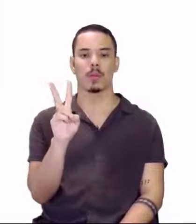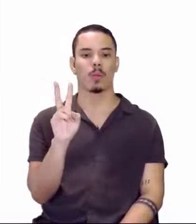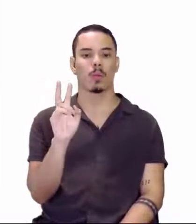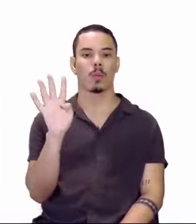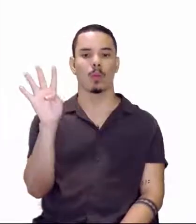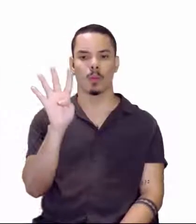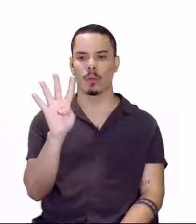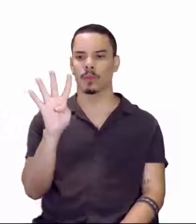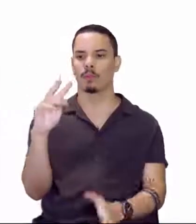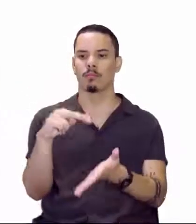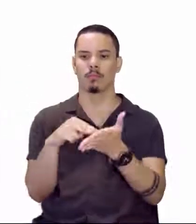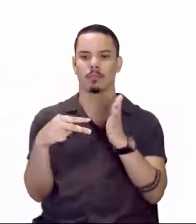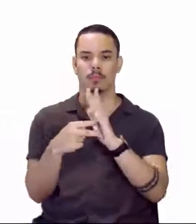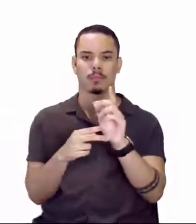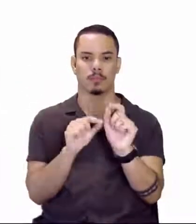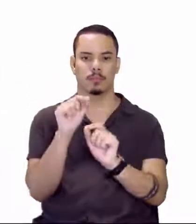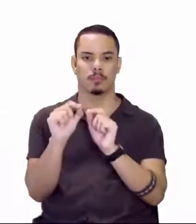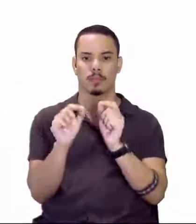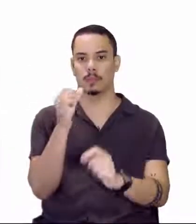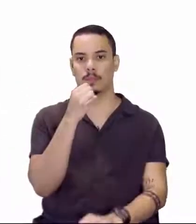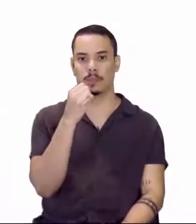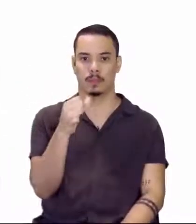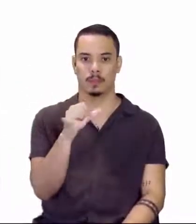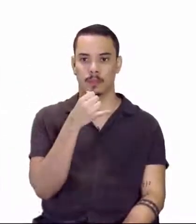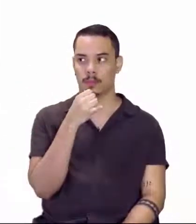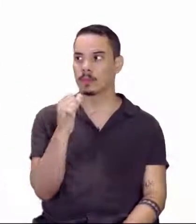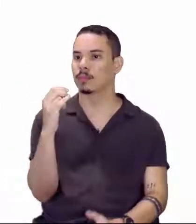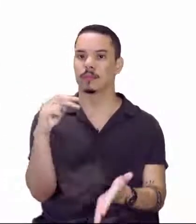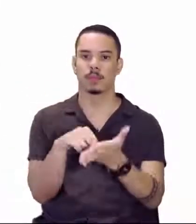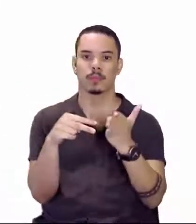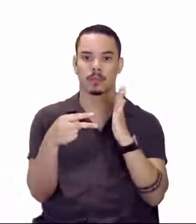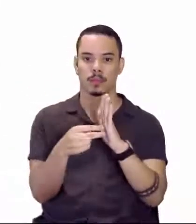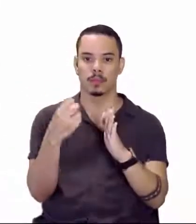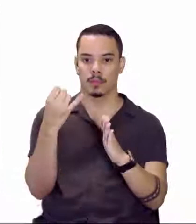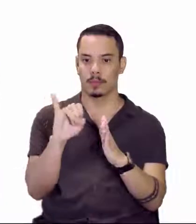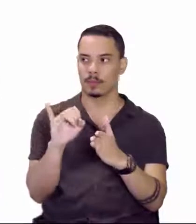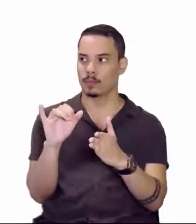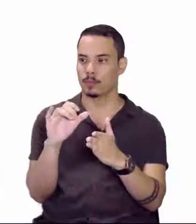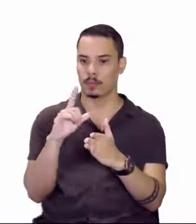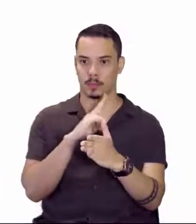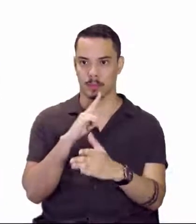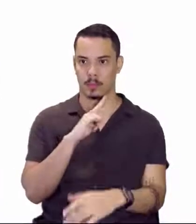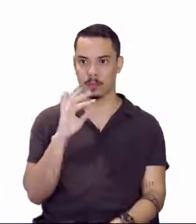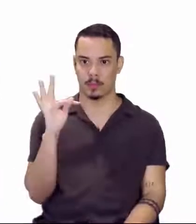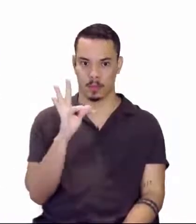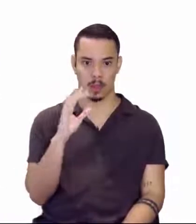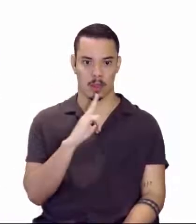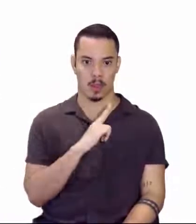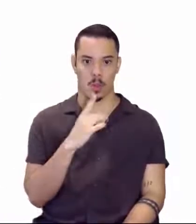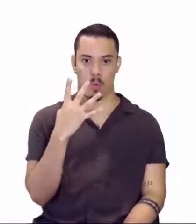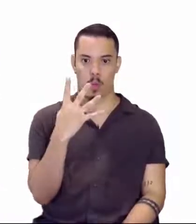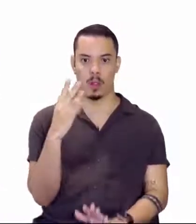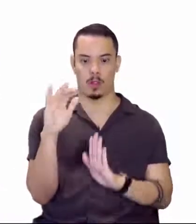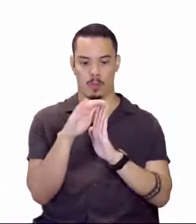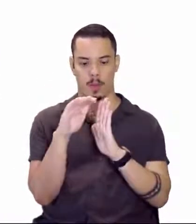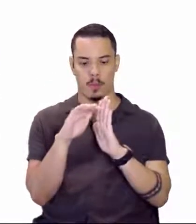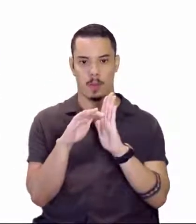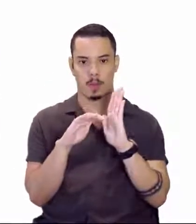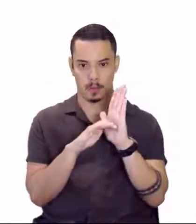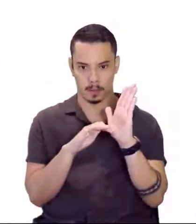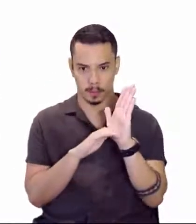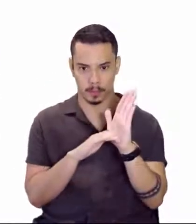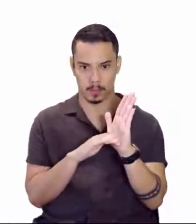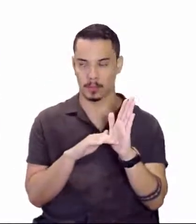4 é níveis de energia. Significa dizer que o titânio tem 4 níveis de energia, sendo a